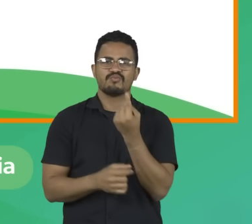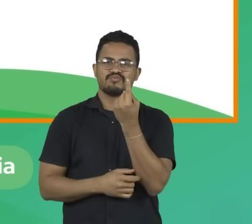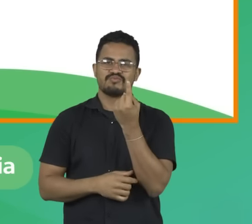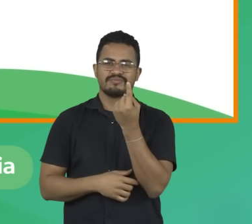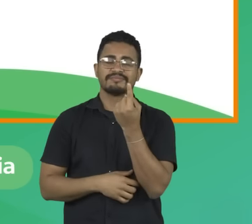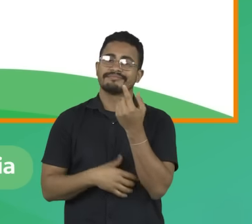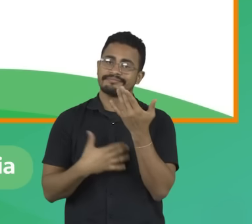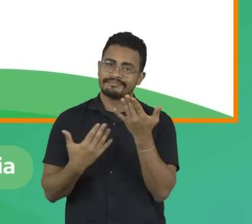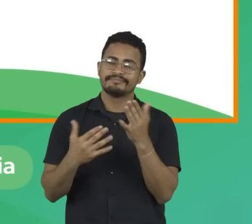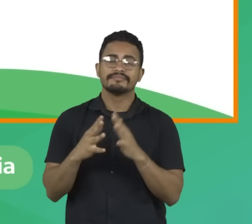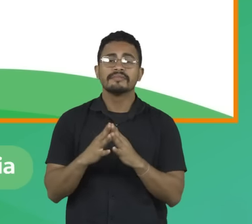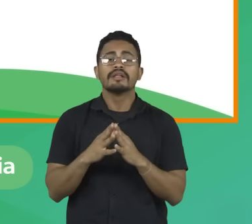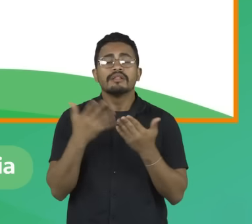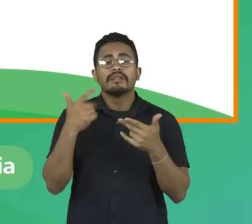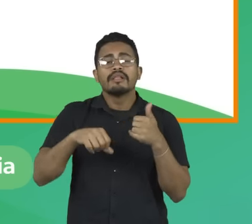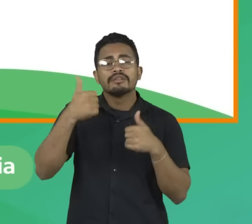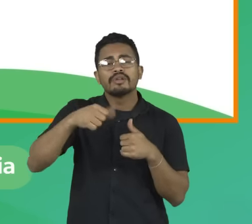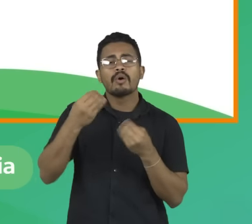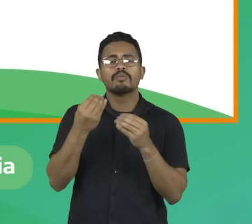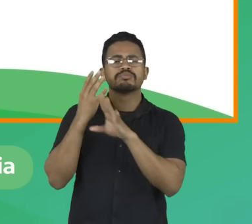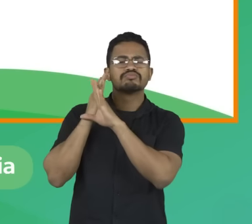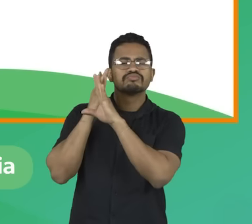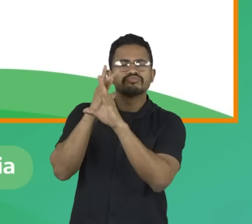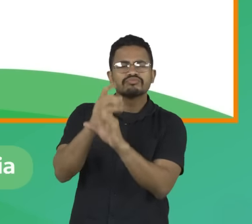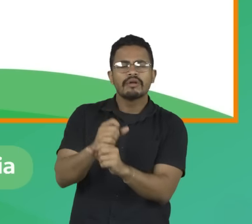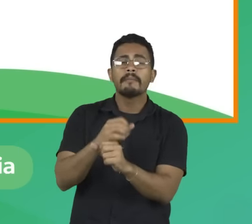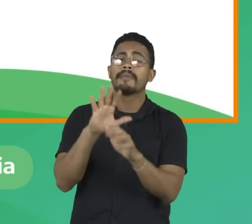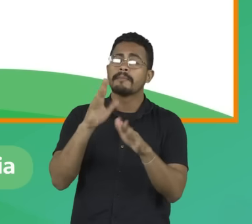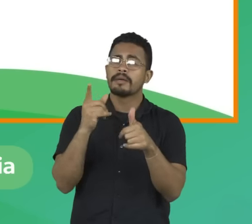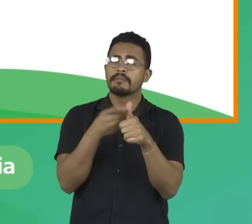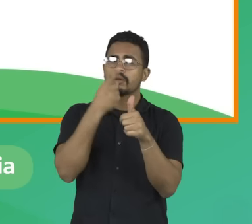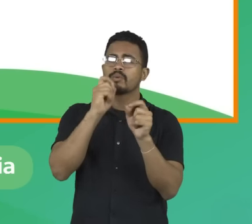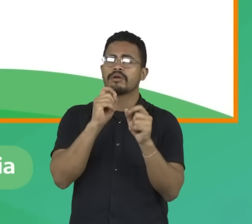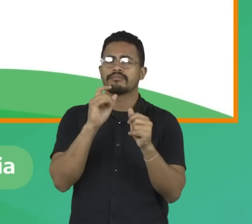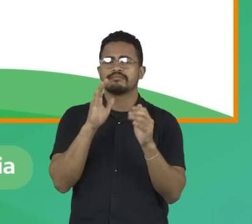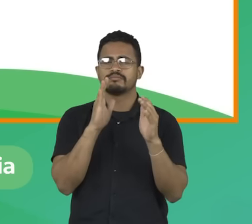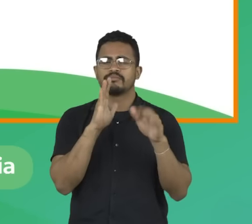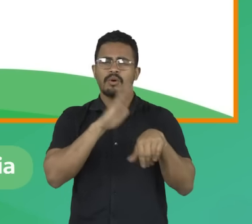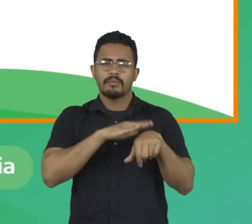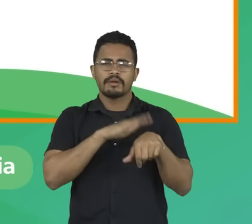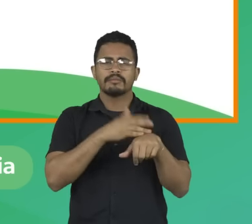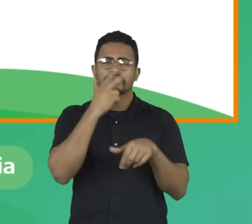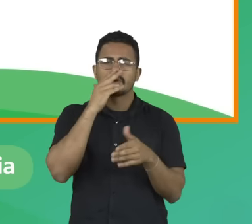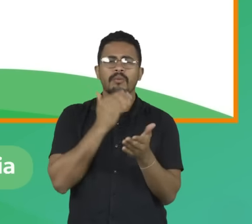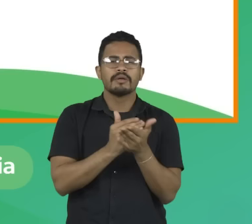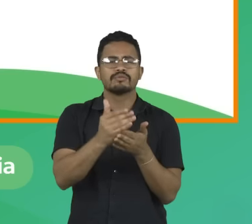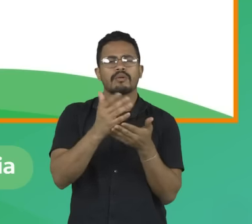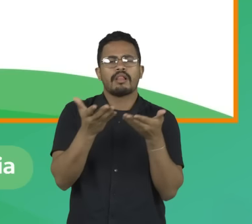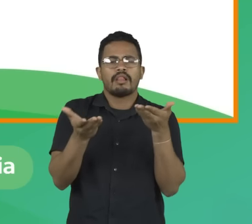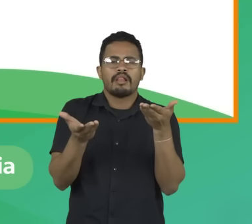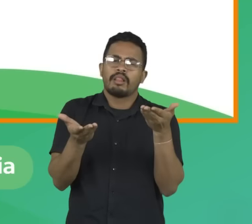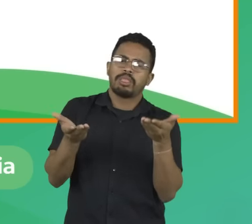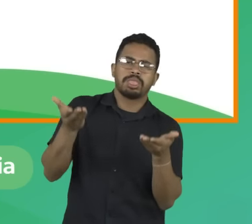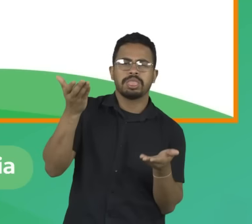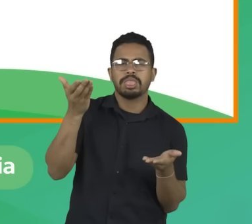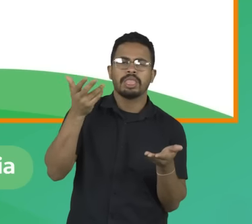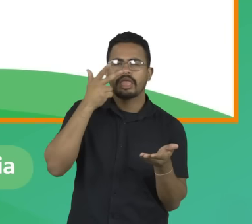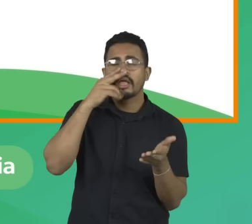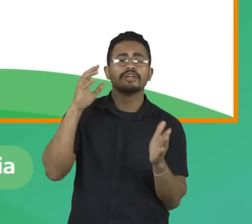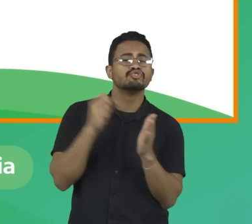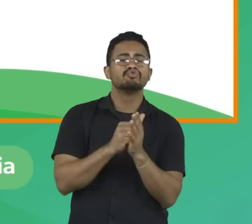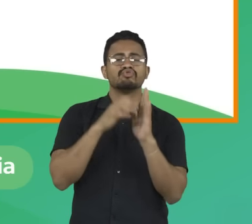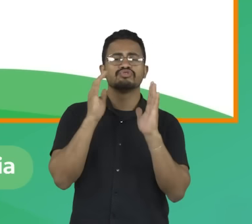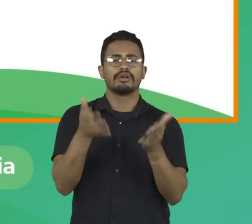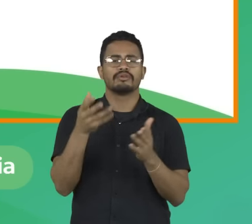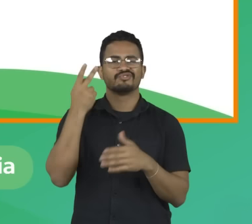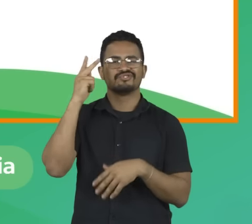localizar historicamente, primeiro de tudo vamos analisar o primeiro momento em que começou a haver esse desequilíbrio de maneira registrada historicamente, que